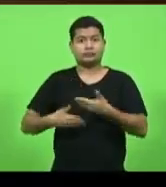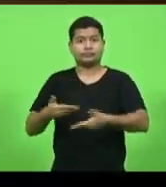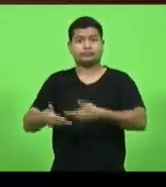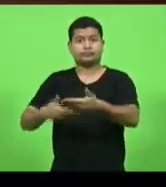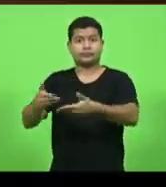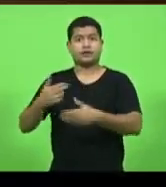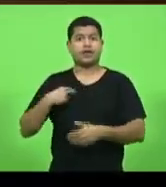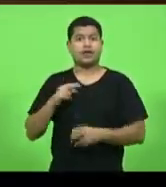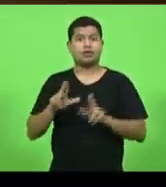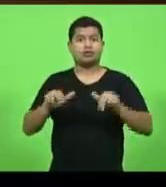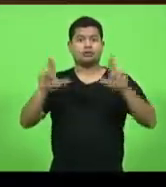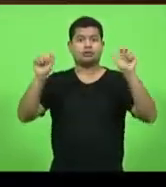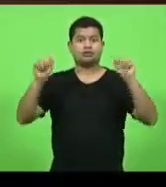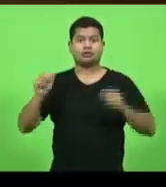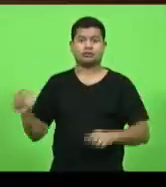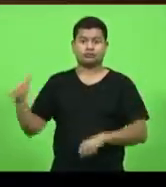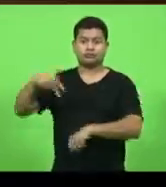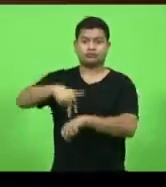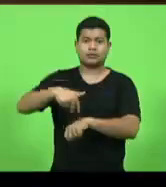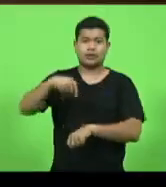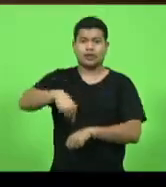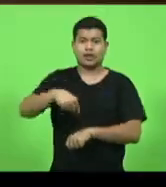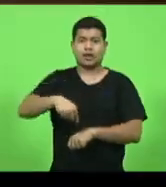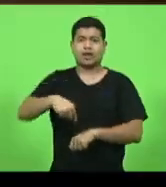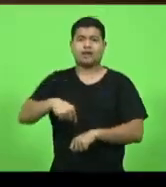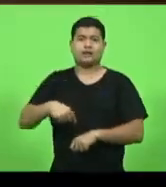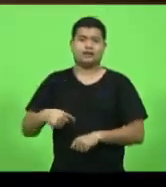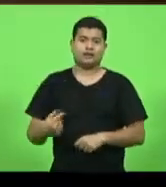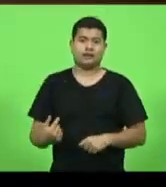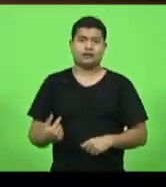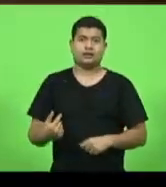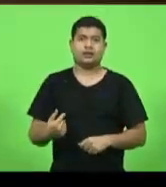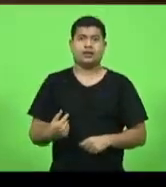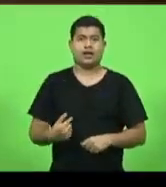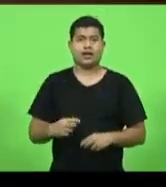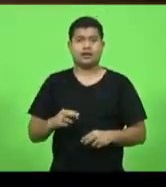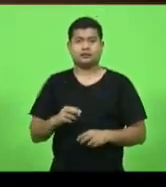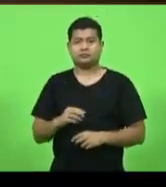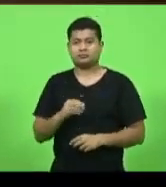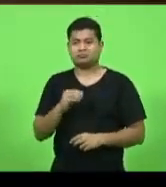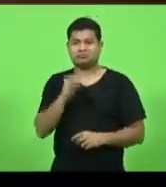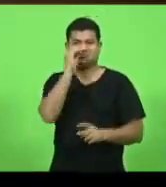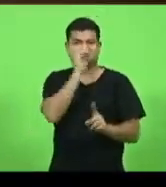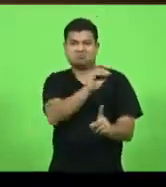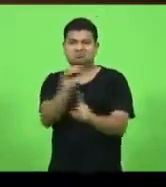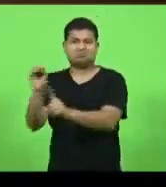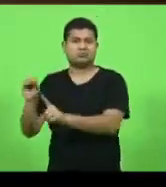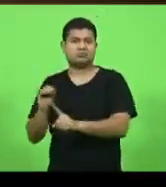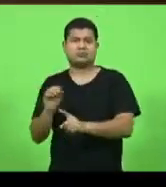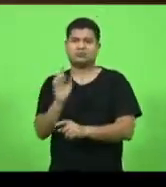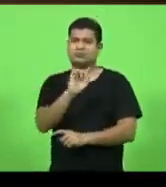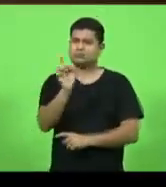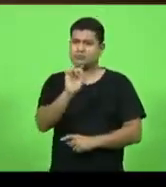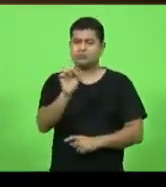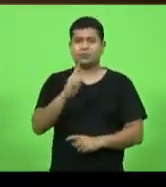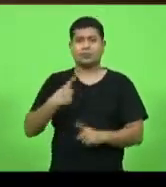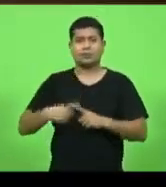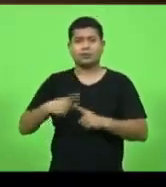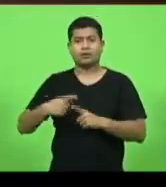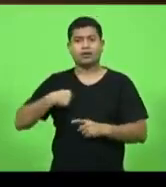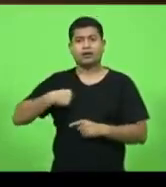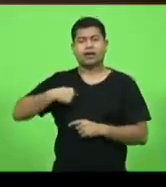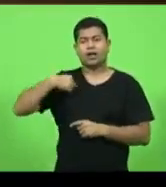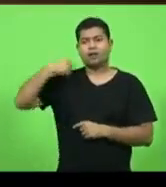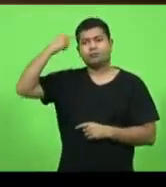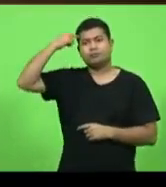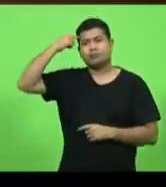para a tribuna, eu nunca vim para esta casa desrespeitar nenhum deputado. Porque eu tenho uma tese na minha